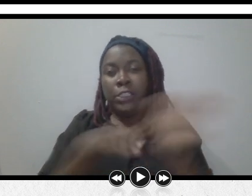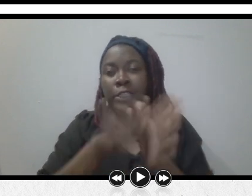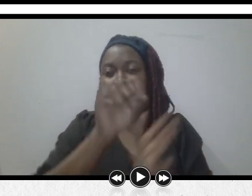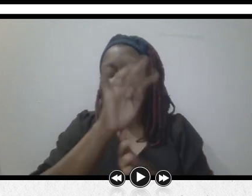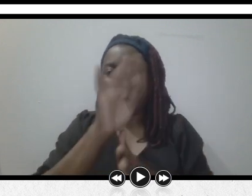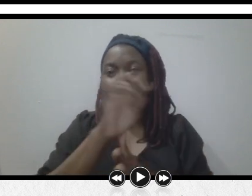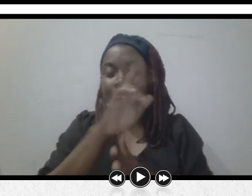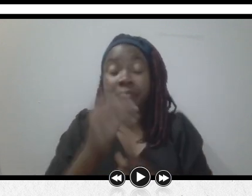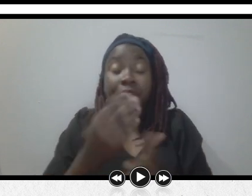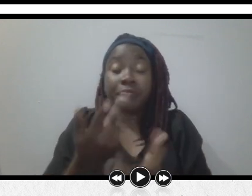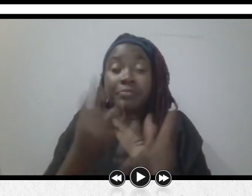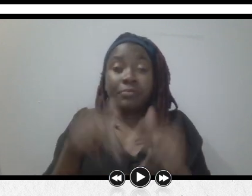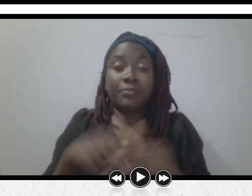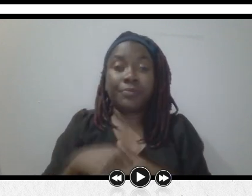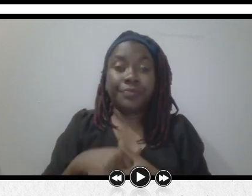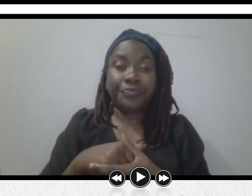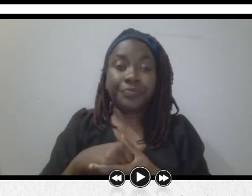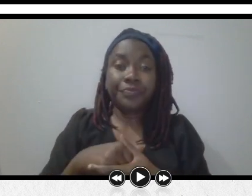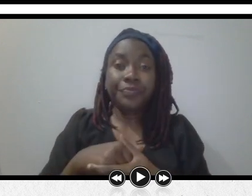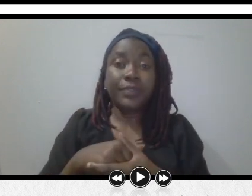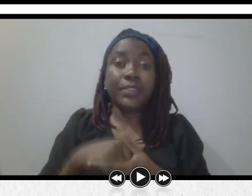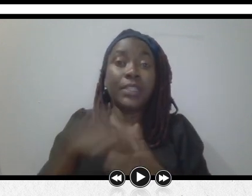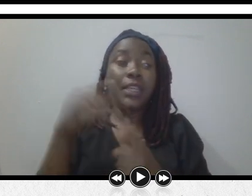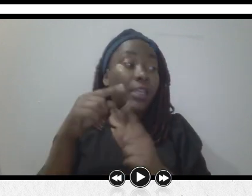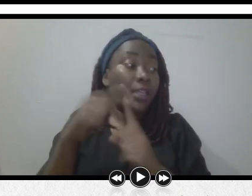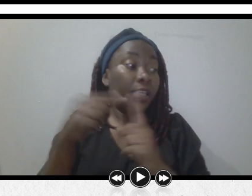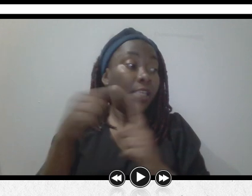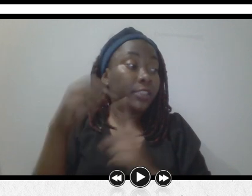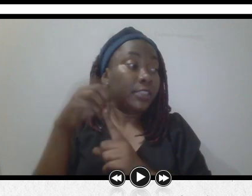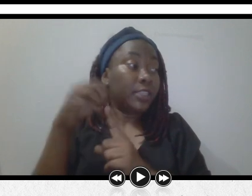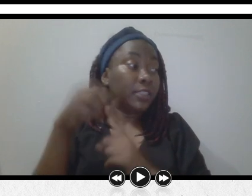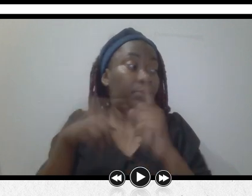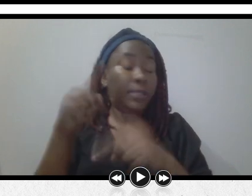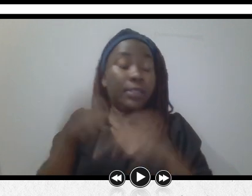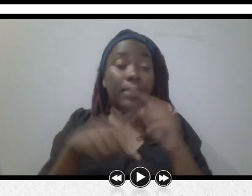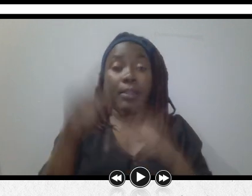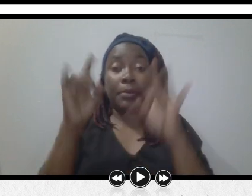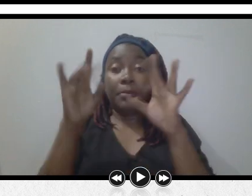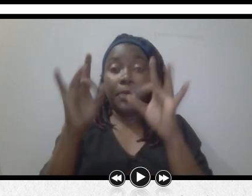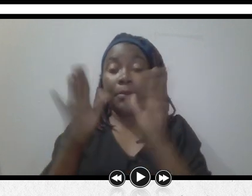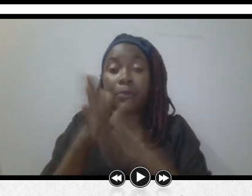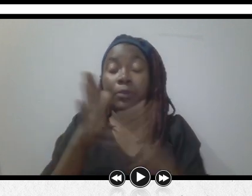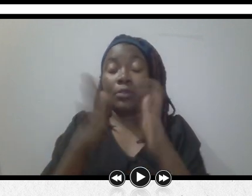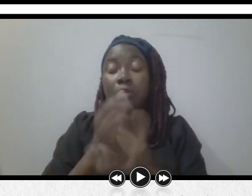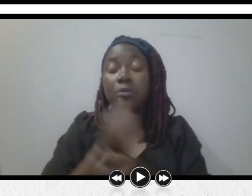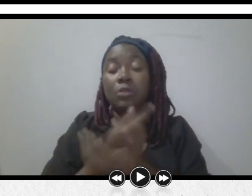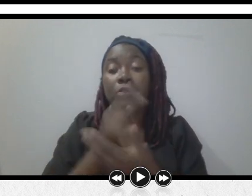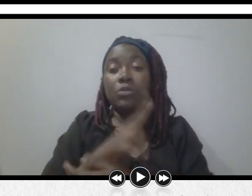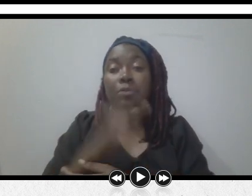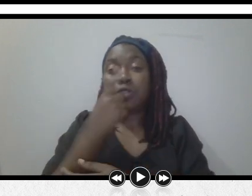ia para o aterro sanitário e ali chegava o seu fim. Ou seja, era uma linha, né, entre extração de matéria-prima, a produção,